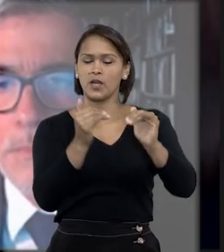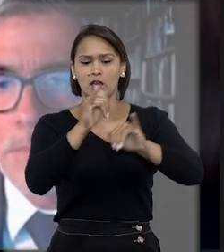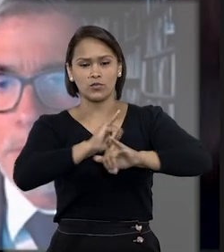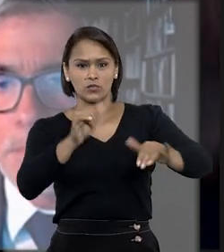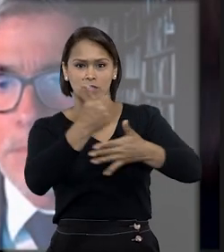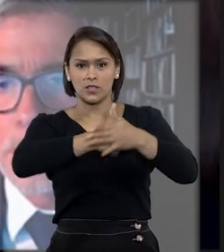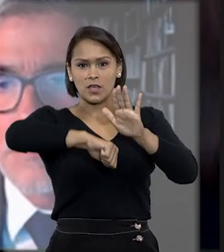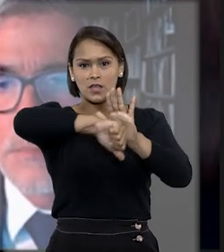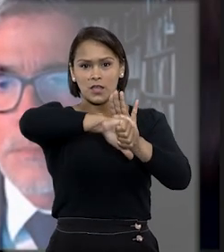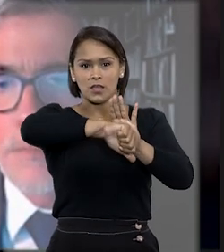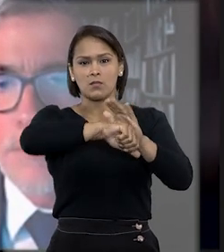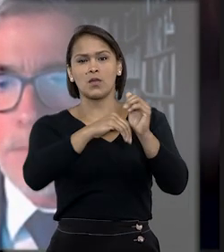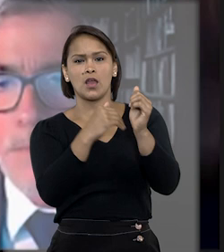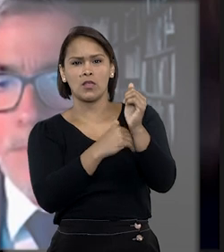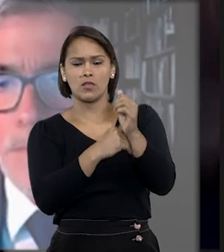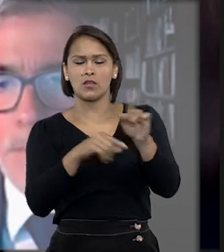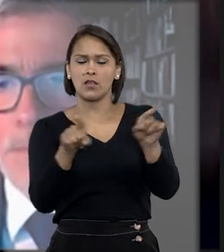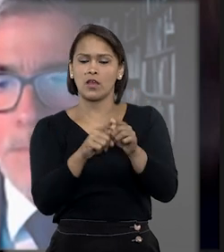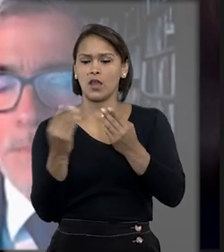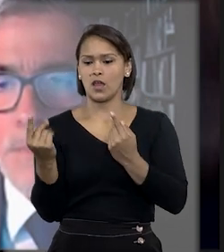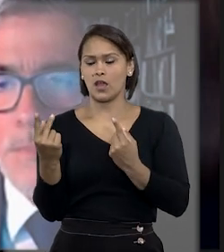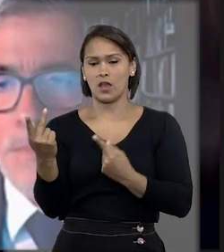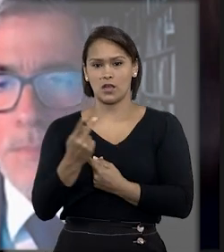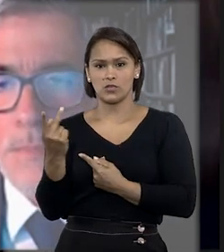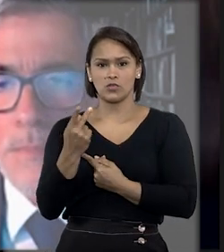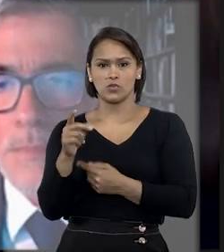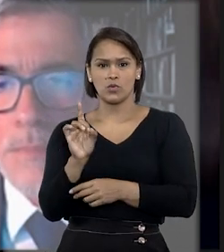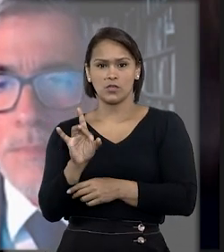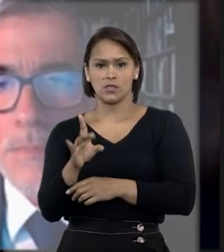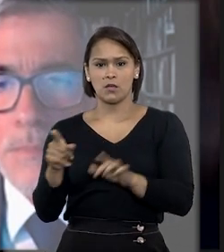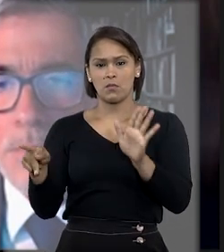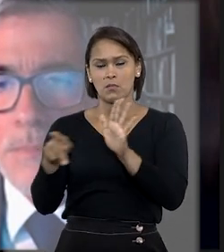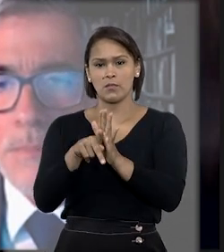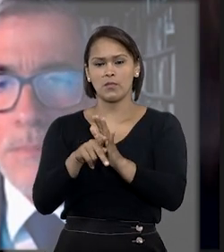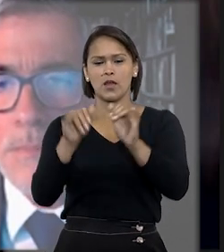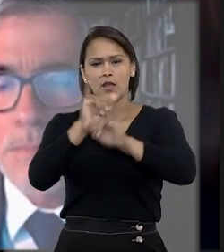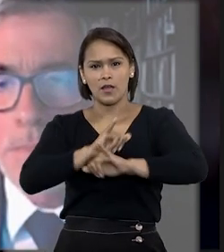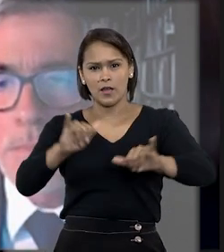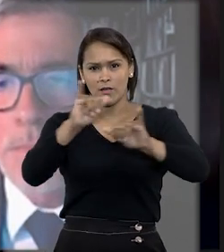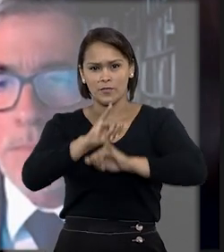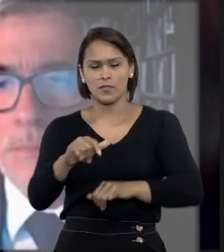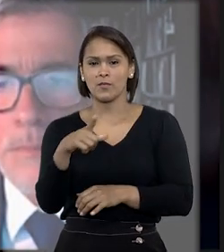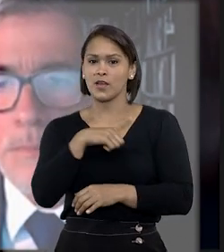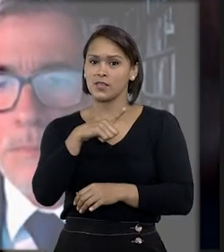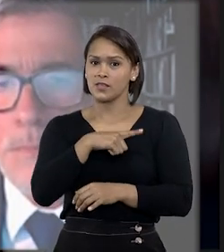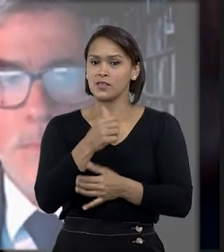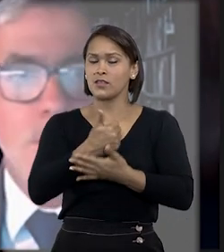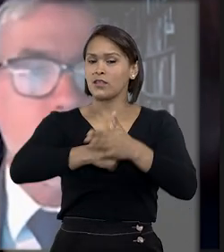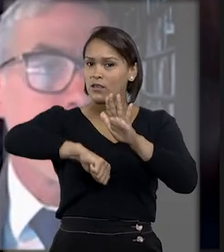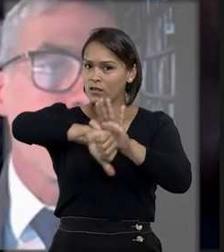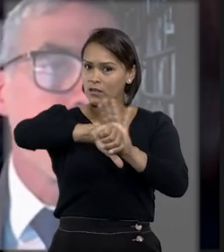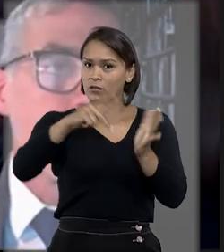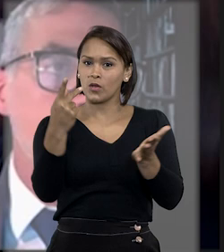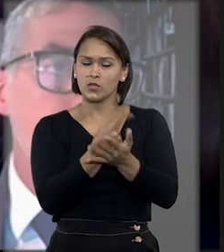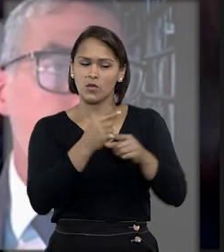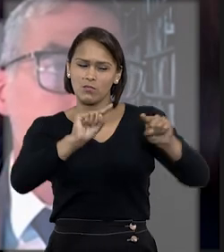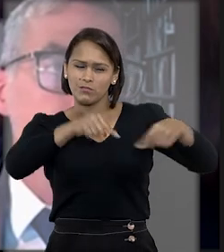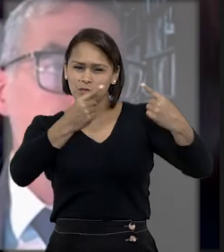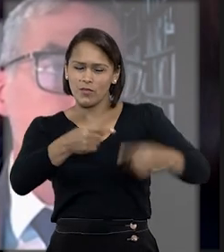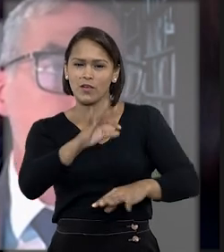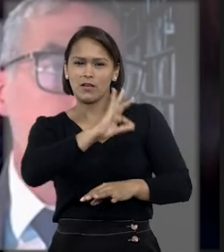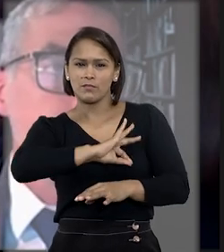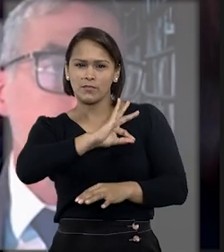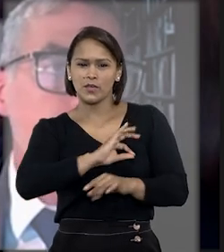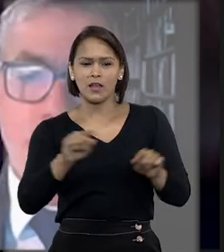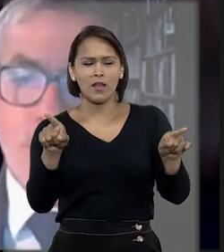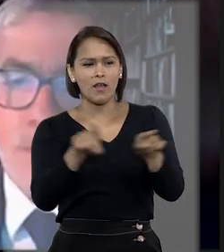equiparada a notícia-crime anônima considerando que ambas se prestam e exclusivamente a noticiar suposta existência de crime e